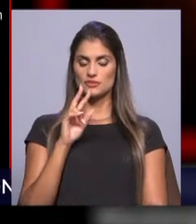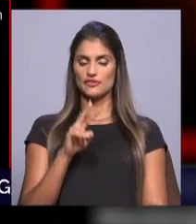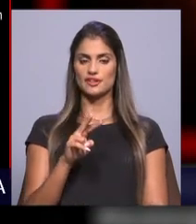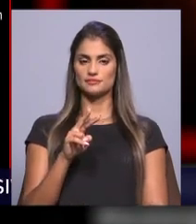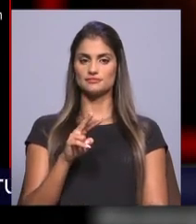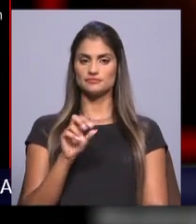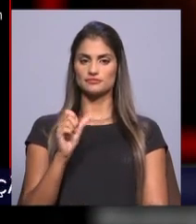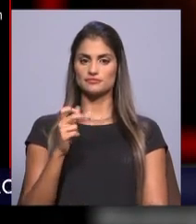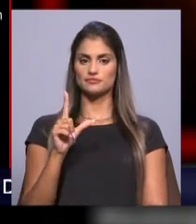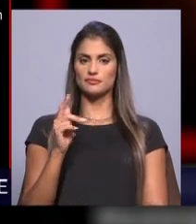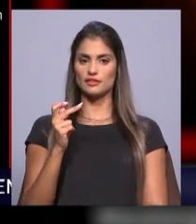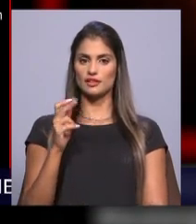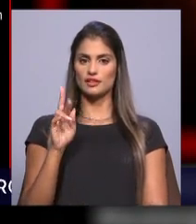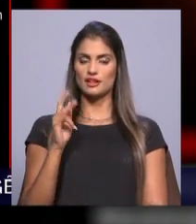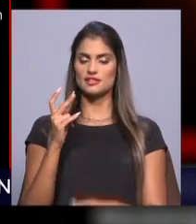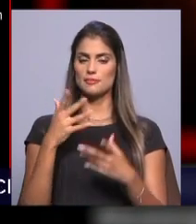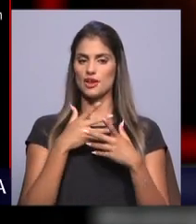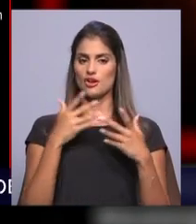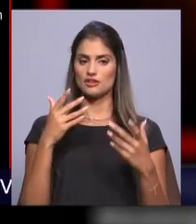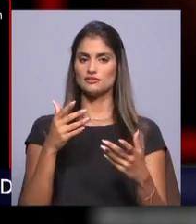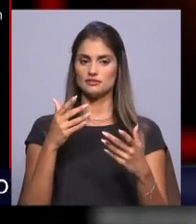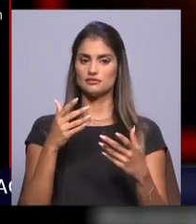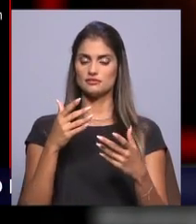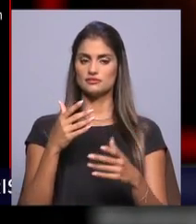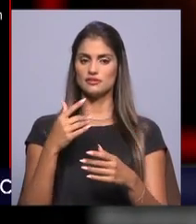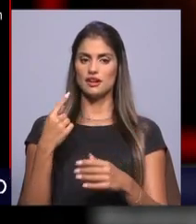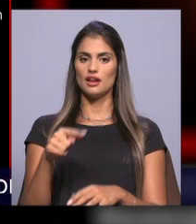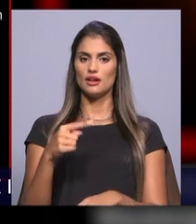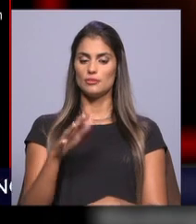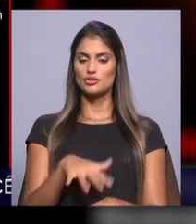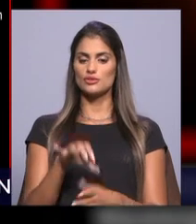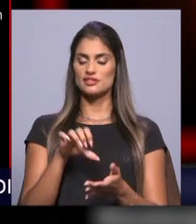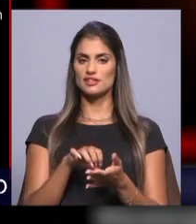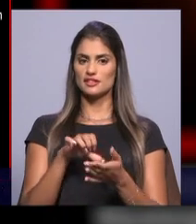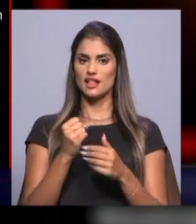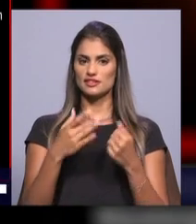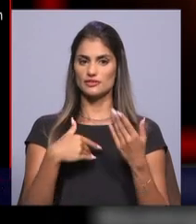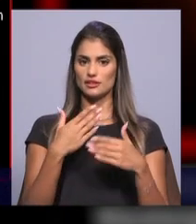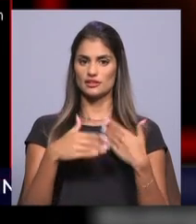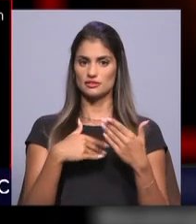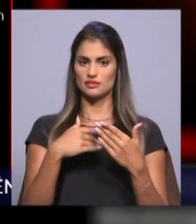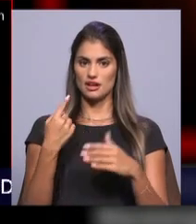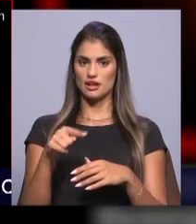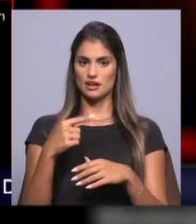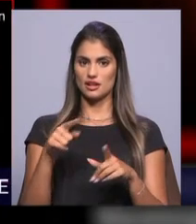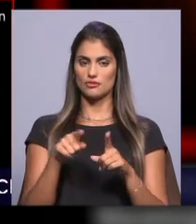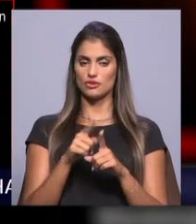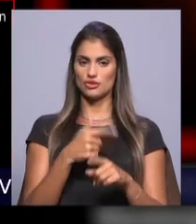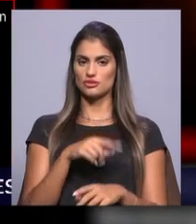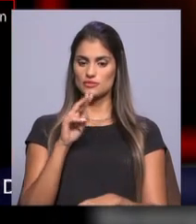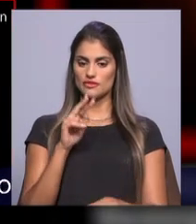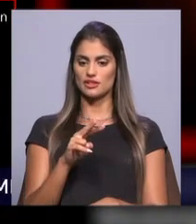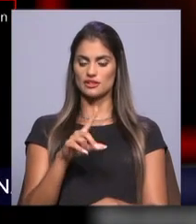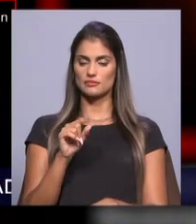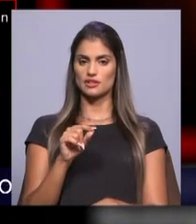a galáxia maior, a NGC 7319, tem uma zona central muito ativa. Corresponde a isto que nós estamos a ver e que também é um